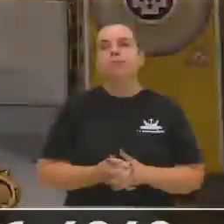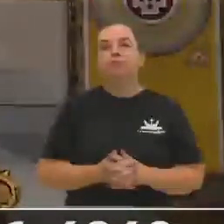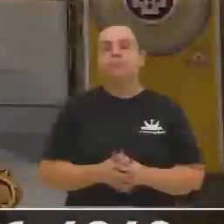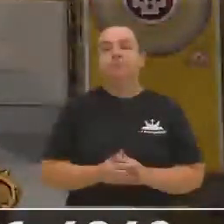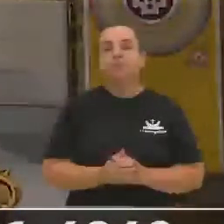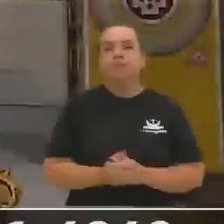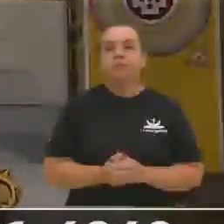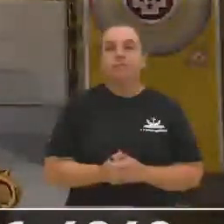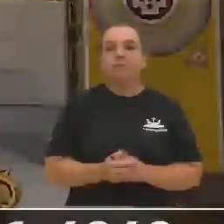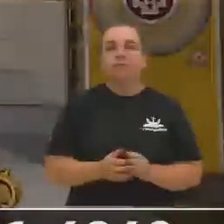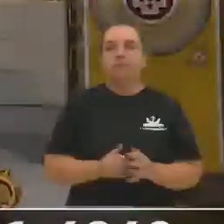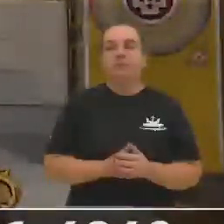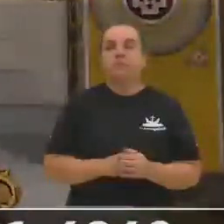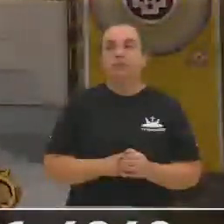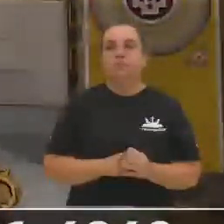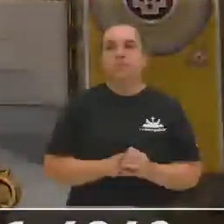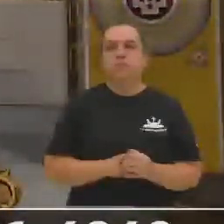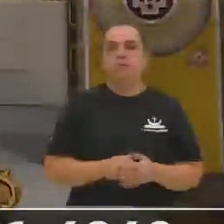Oremos.